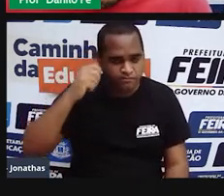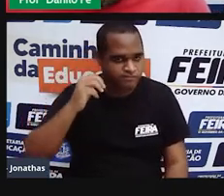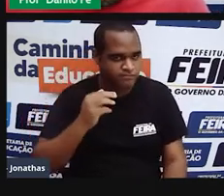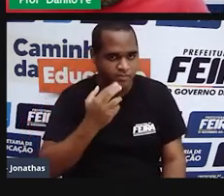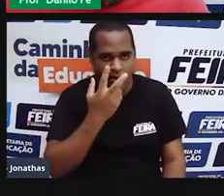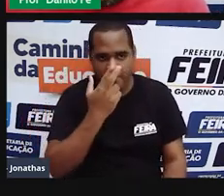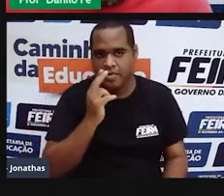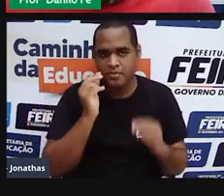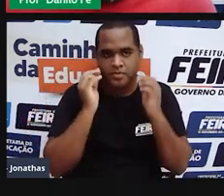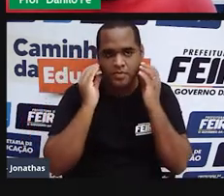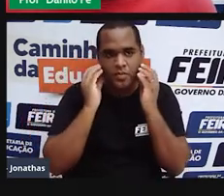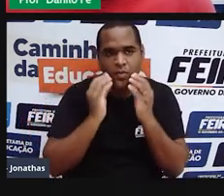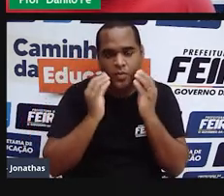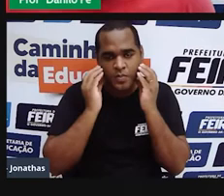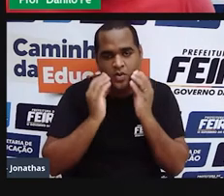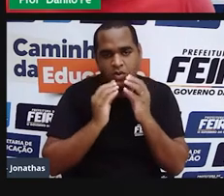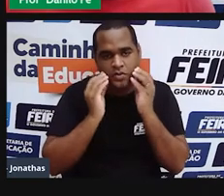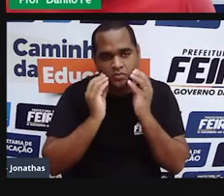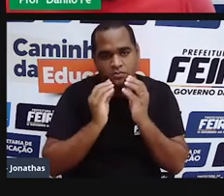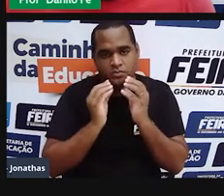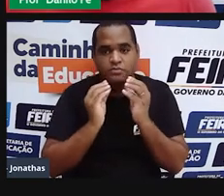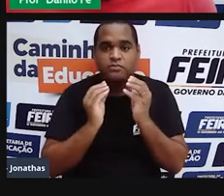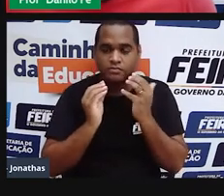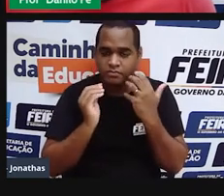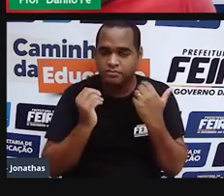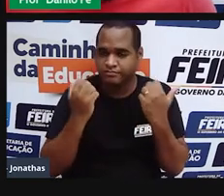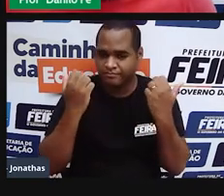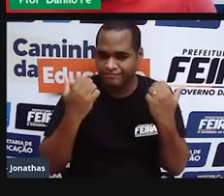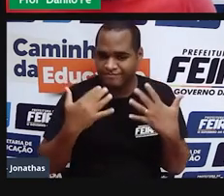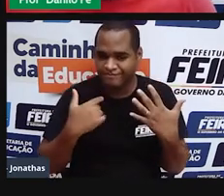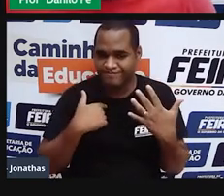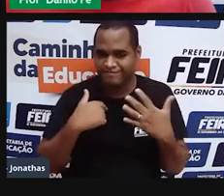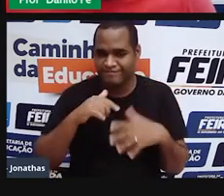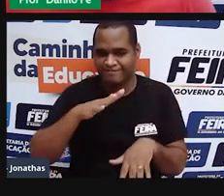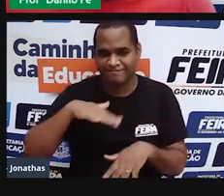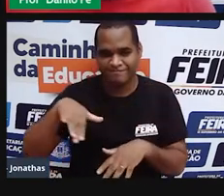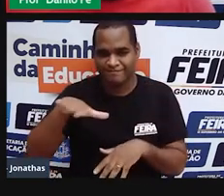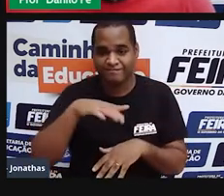o bigode isso uma camisa verde